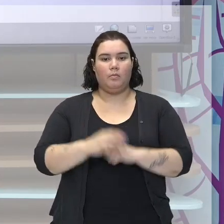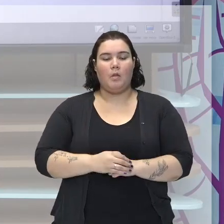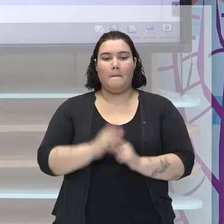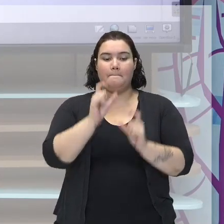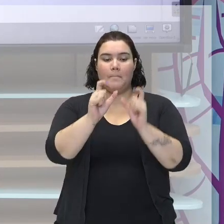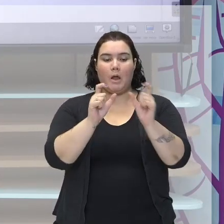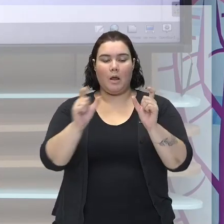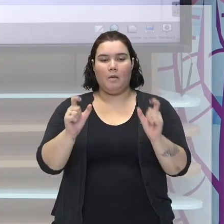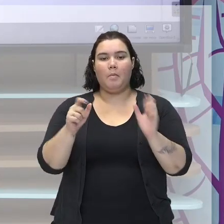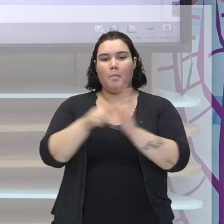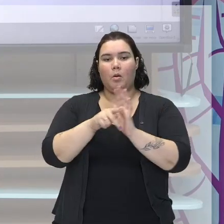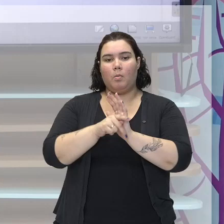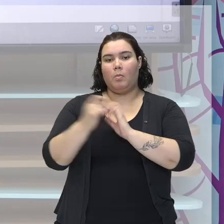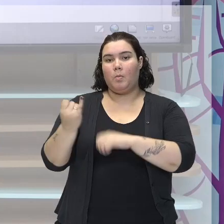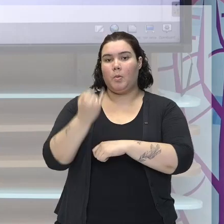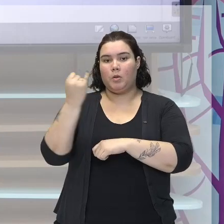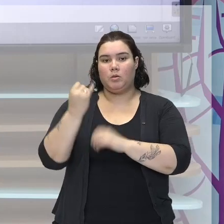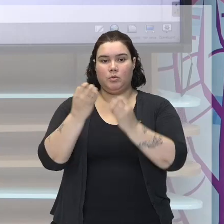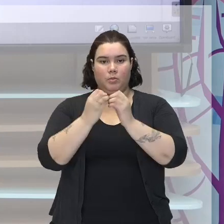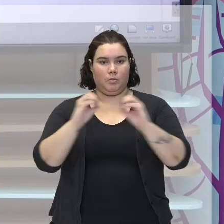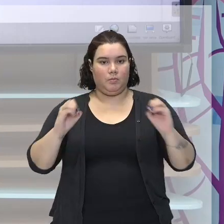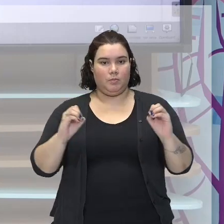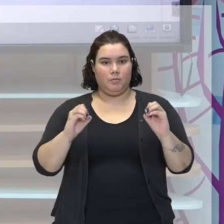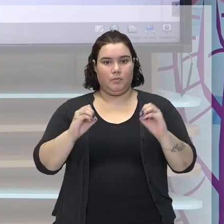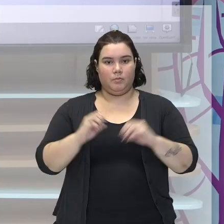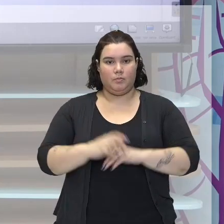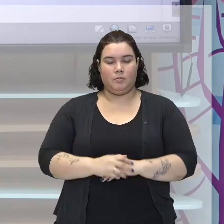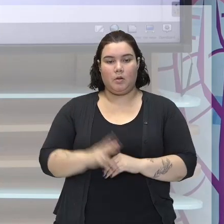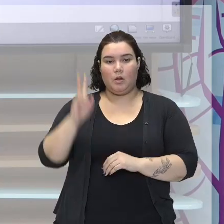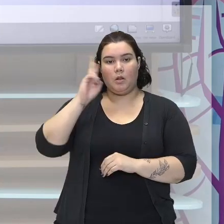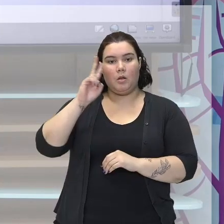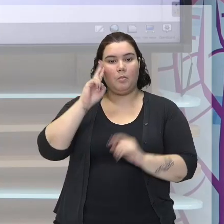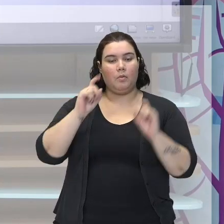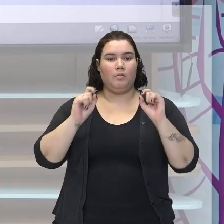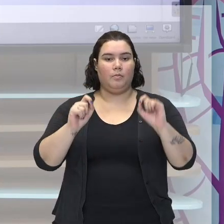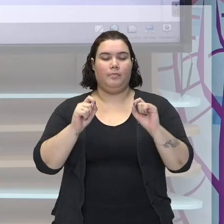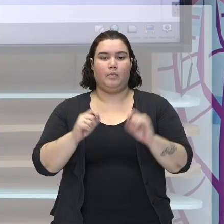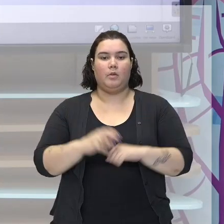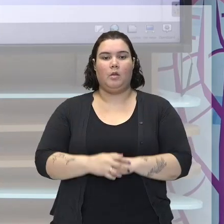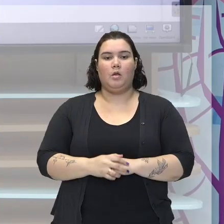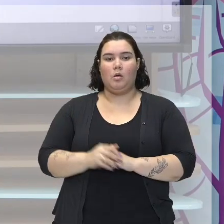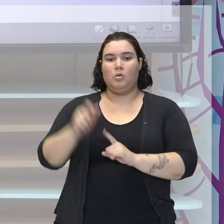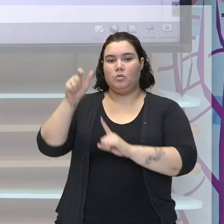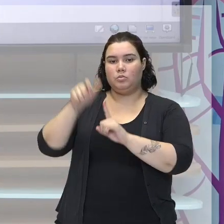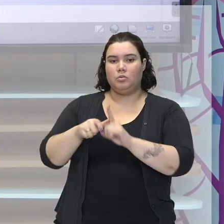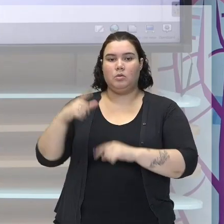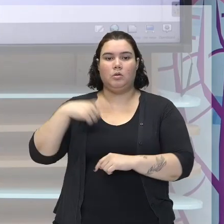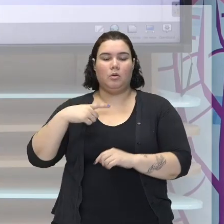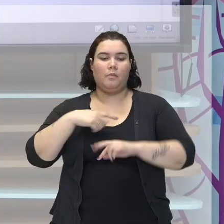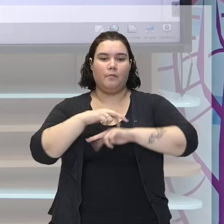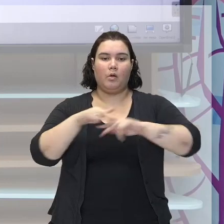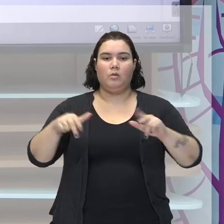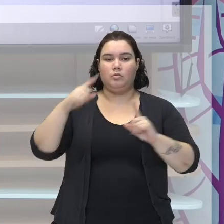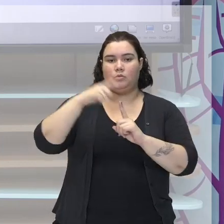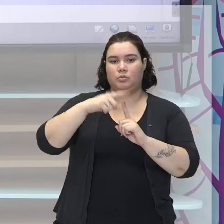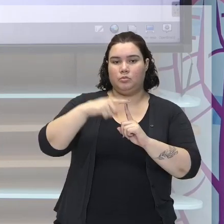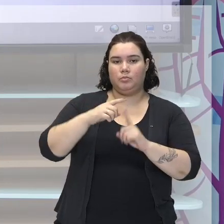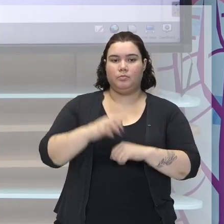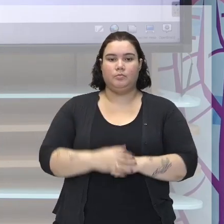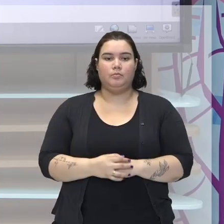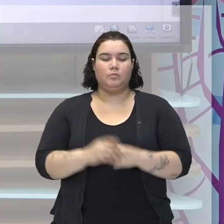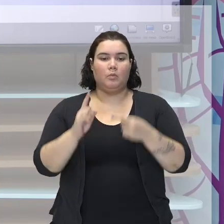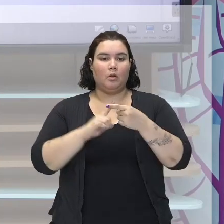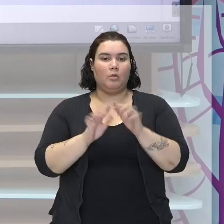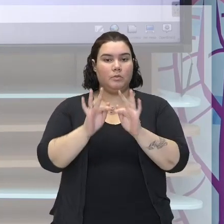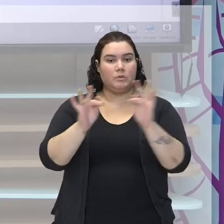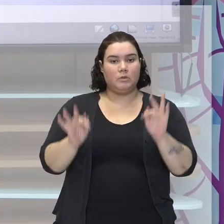termos essenciais da oração. Lembrando que os sujeitos eles vão ser divididos em vários tipos. Eles podem ser